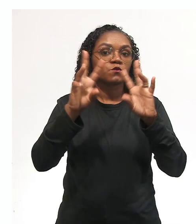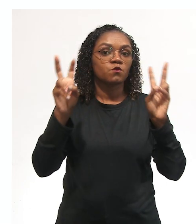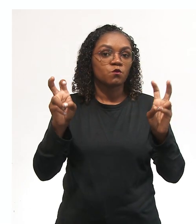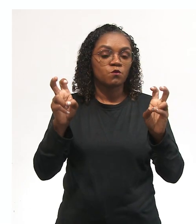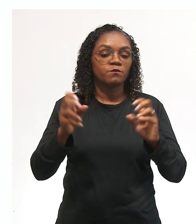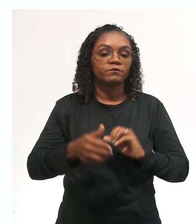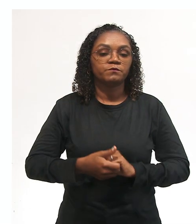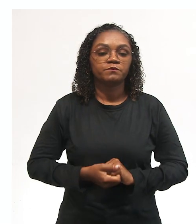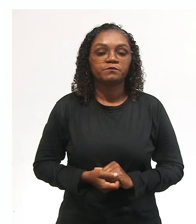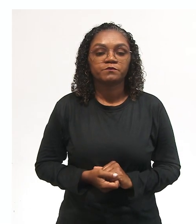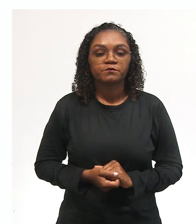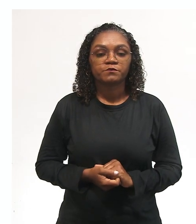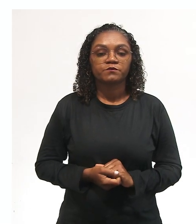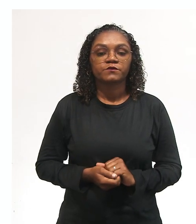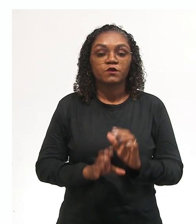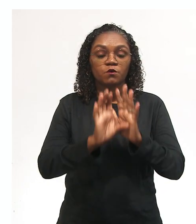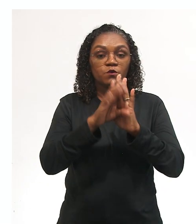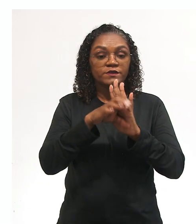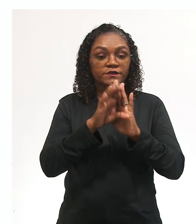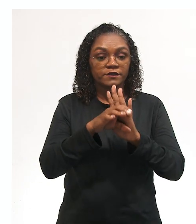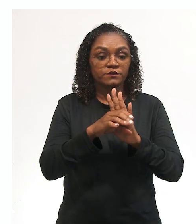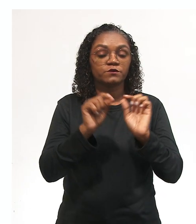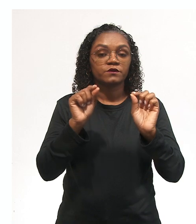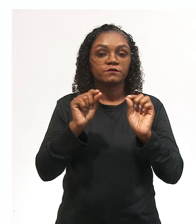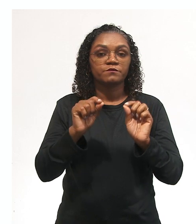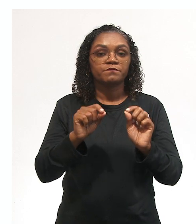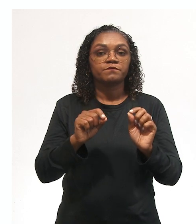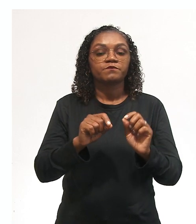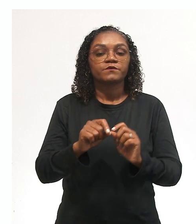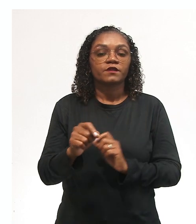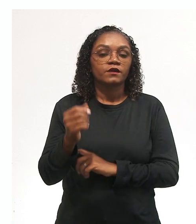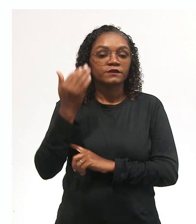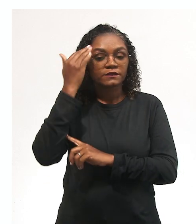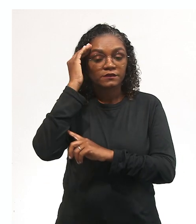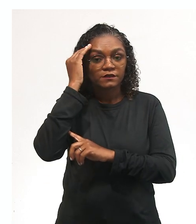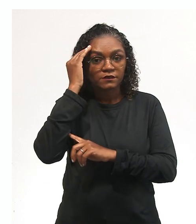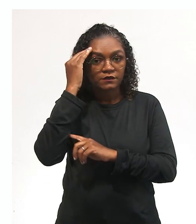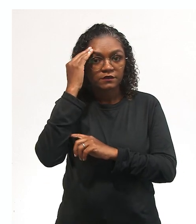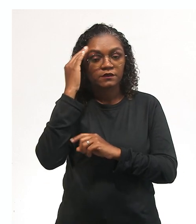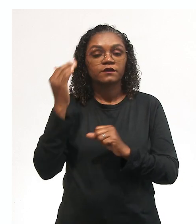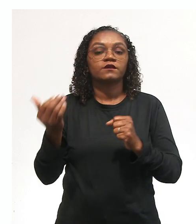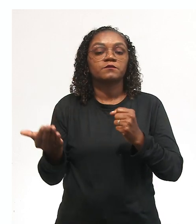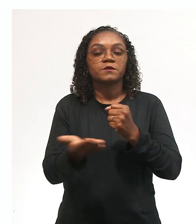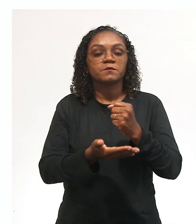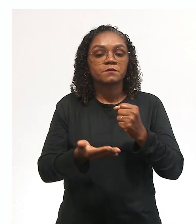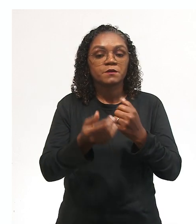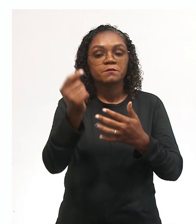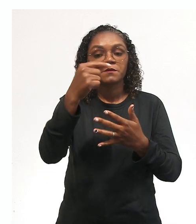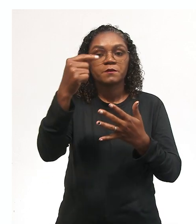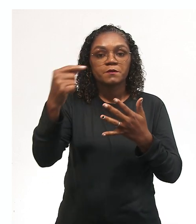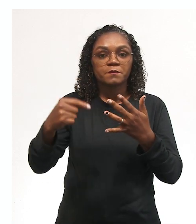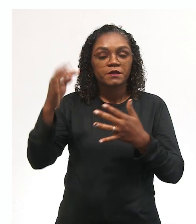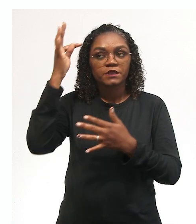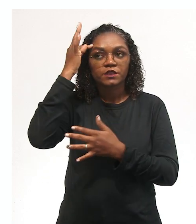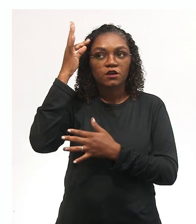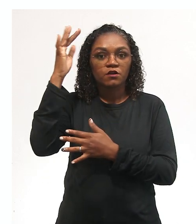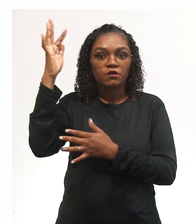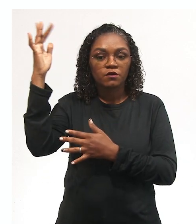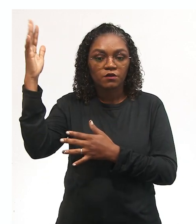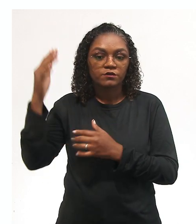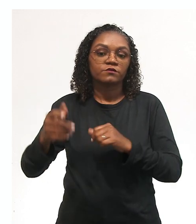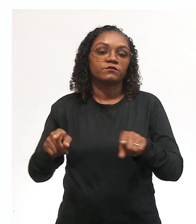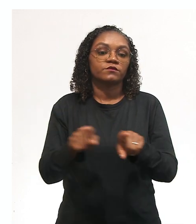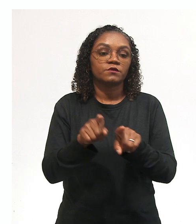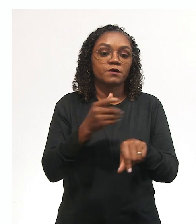nossa aula sobre conceitos na EPT reconhecer os fundamentos teóricos e práticos da didática